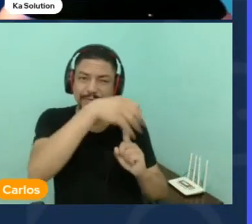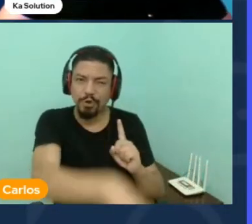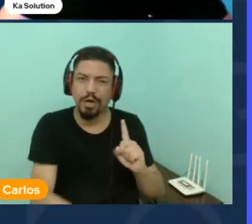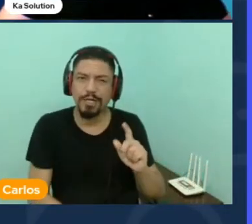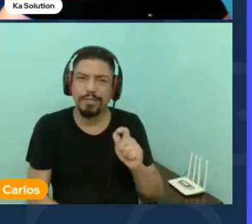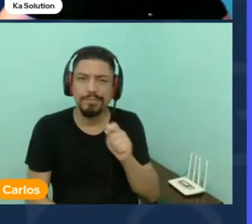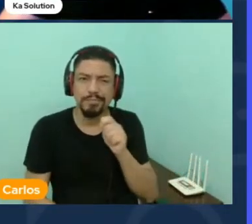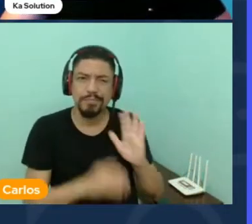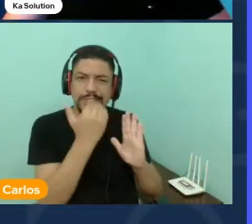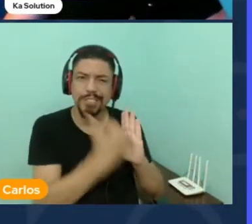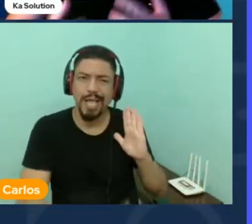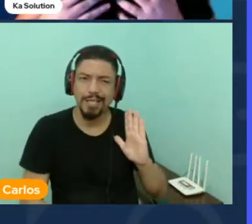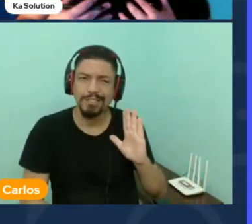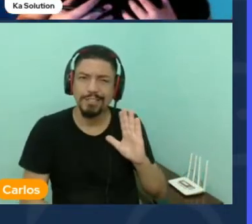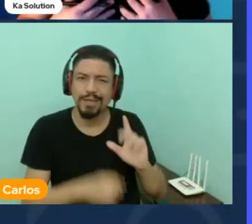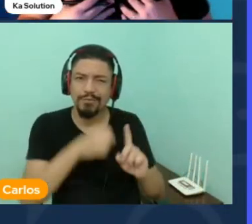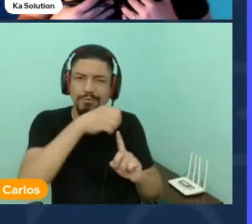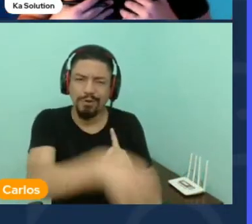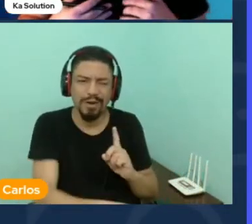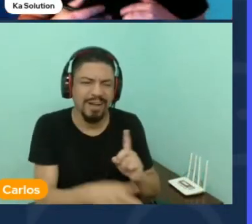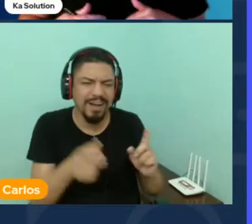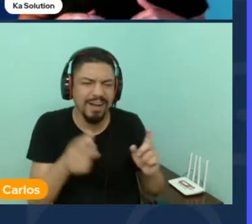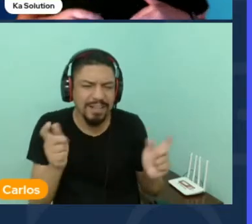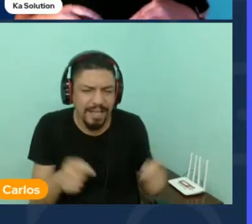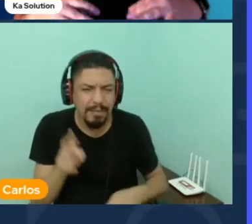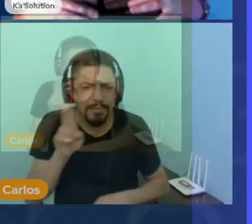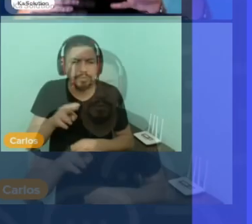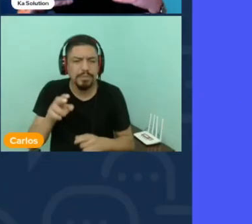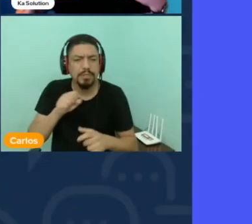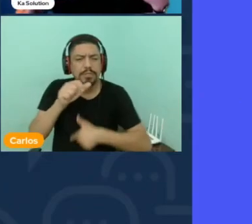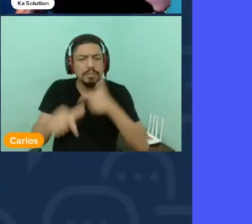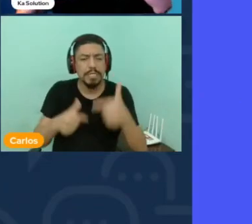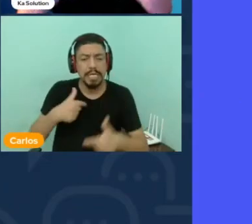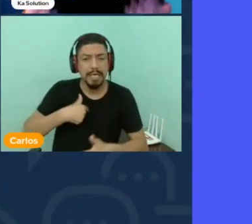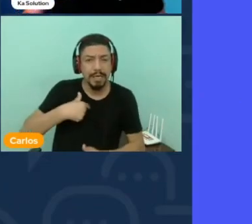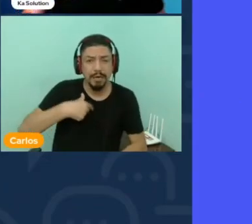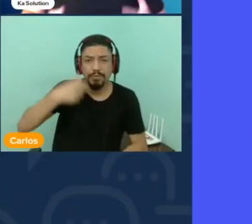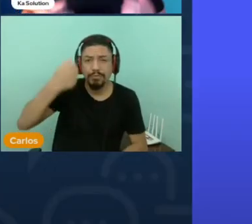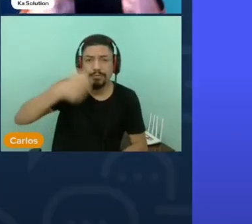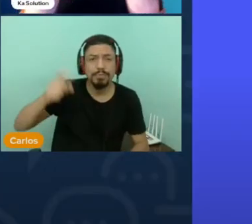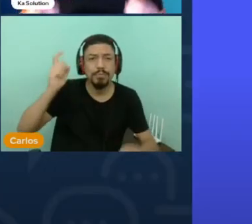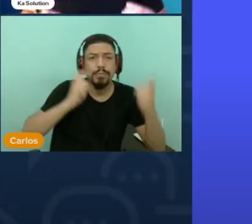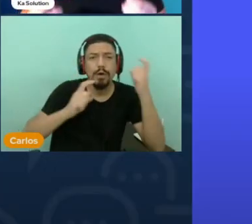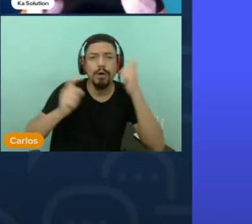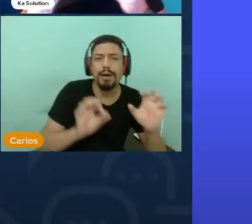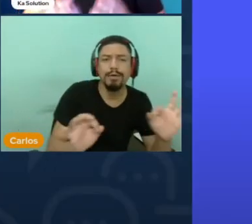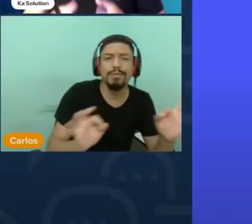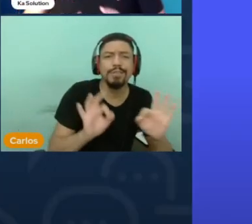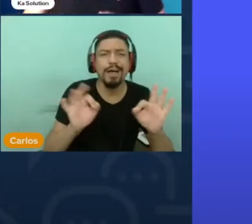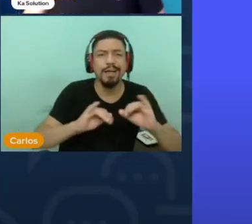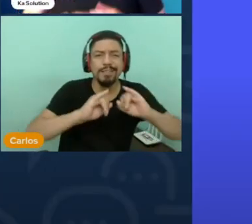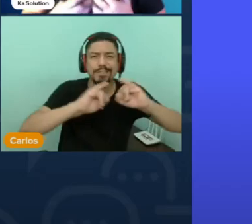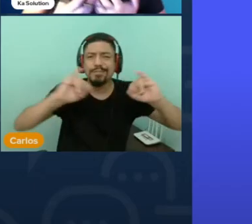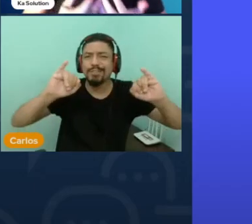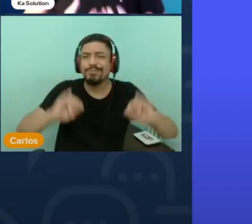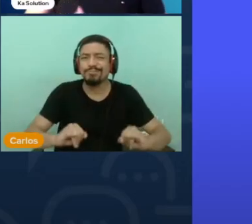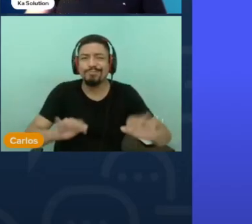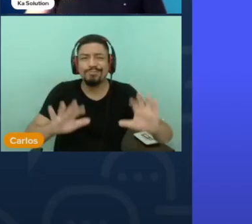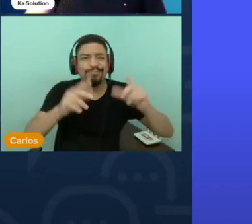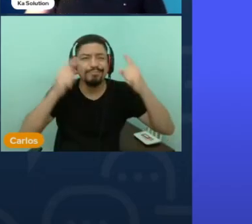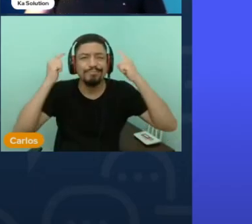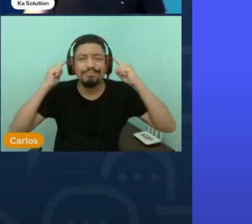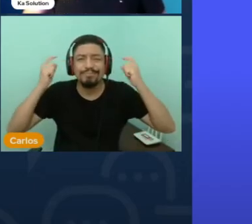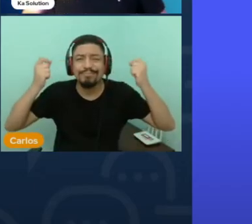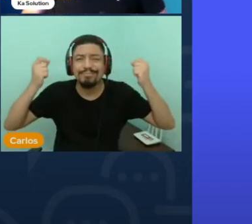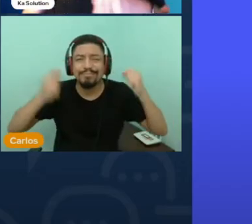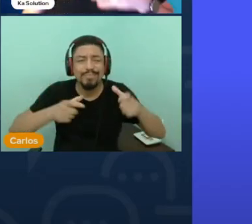utilizar serviços onde eu, como cliente, eu não preciso me preocupar com a infraestrutura, com o